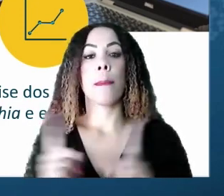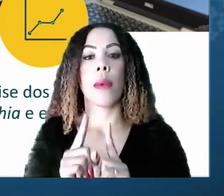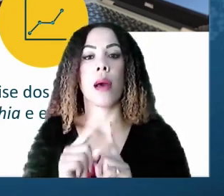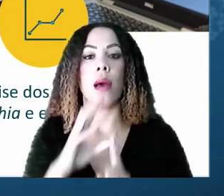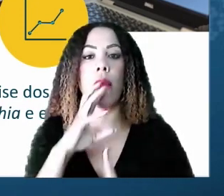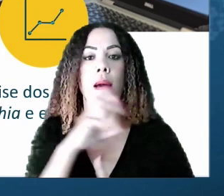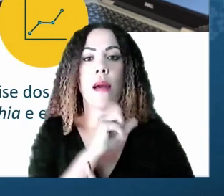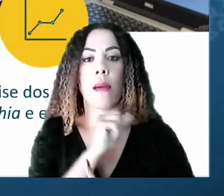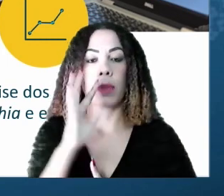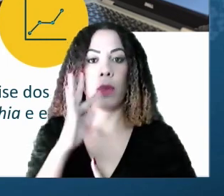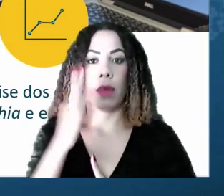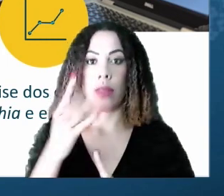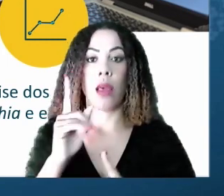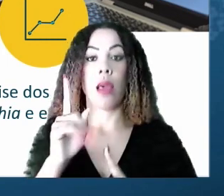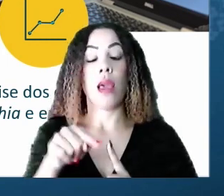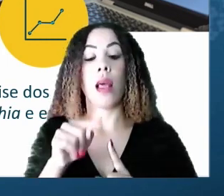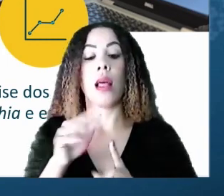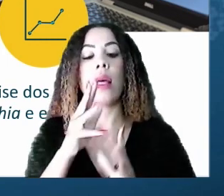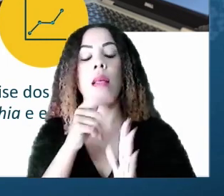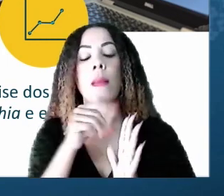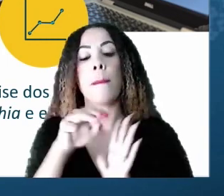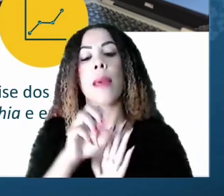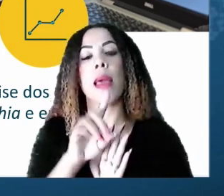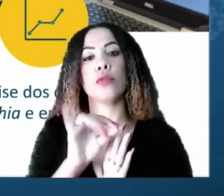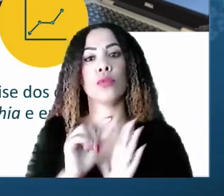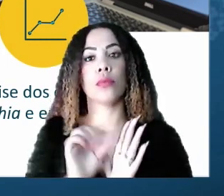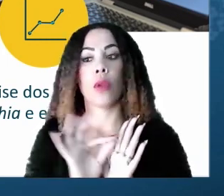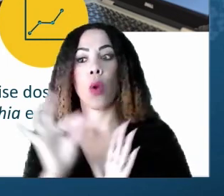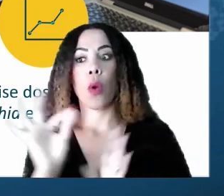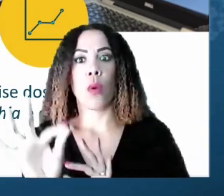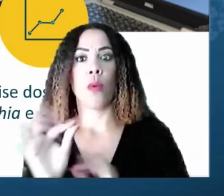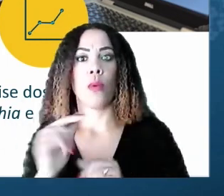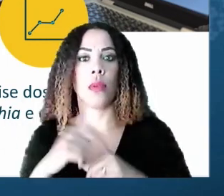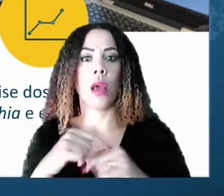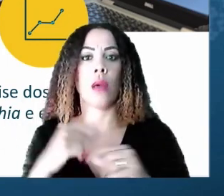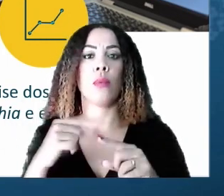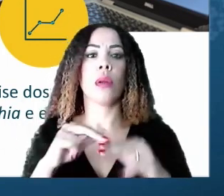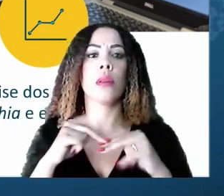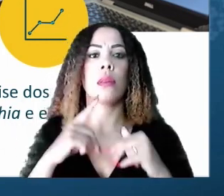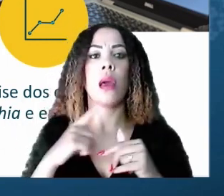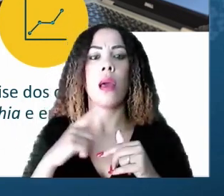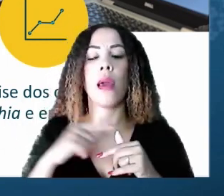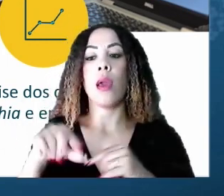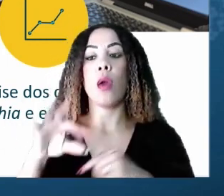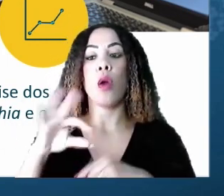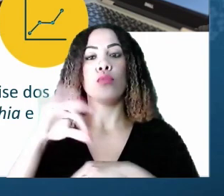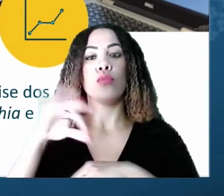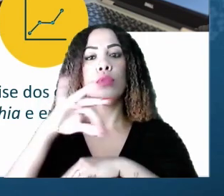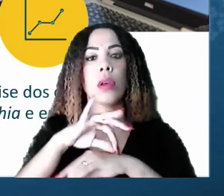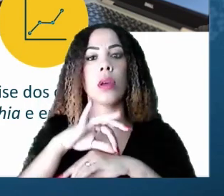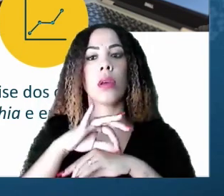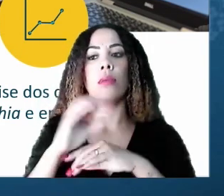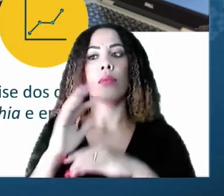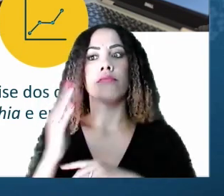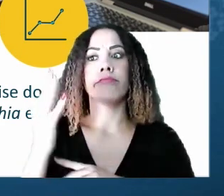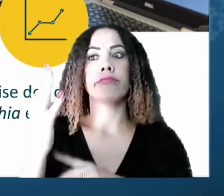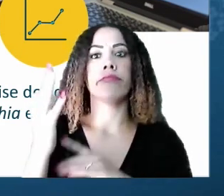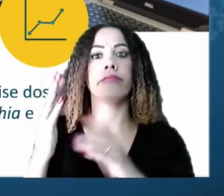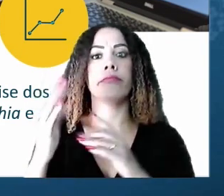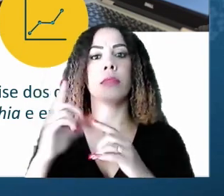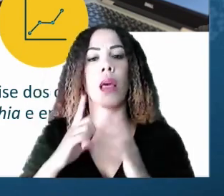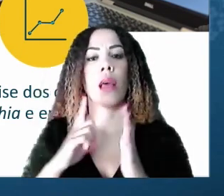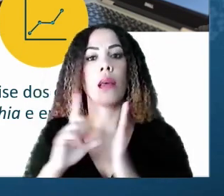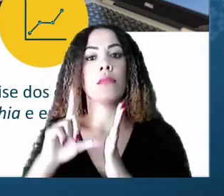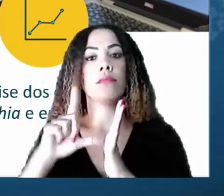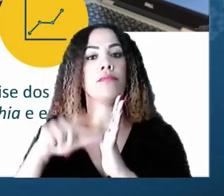ela é de médio e longo prazo, né, porque tem toda a questão ambiental do mosquito se estabelecer. Então, a gente não costuma associar